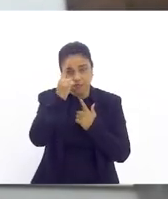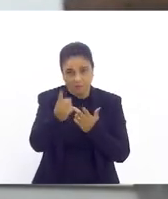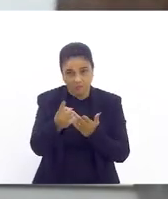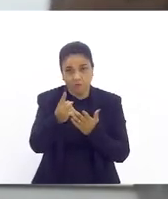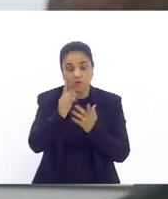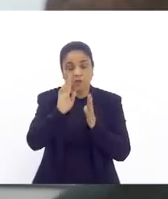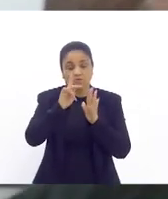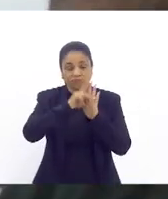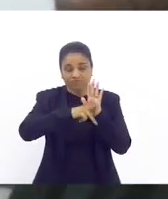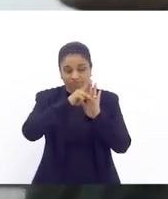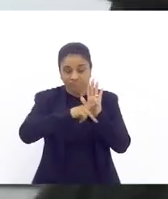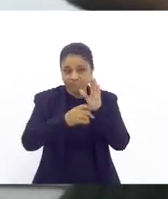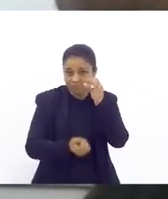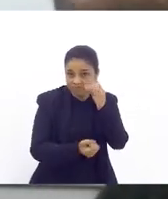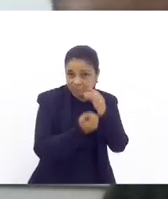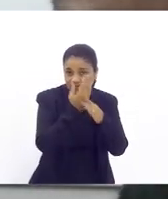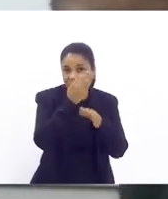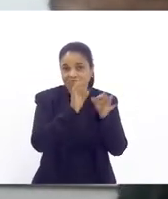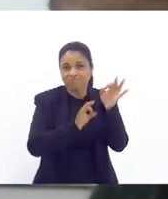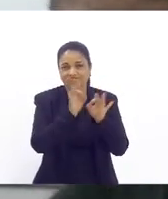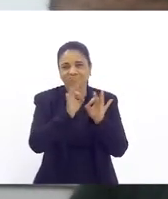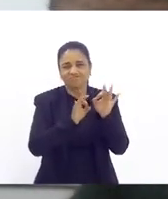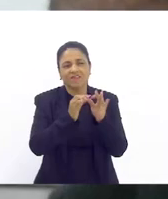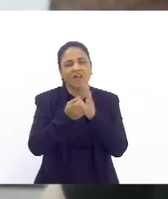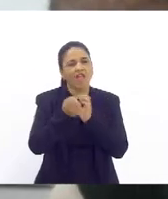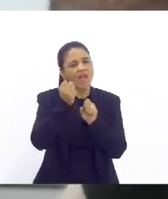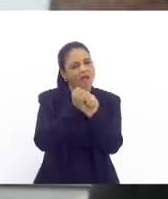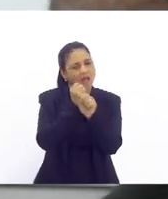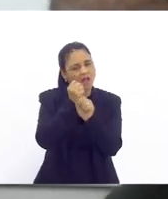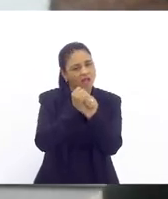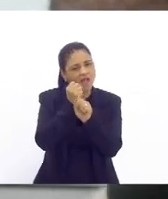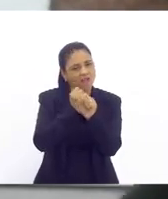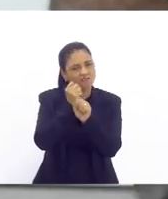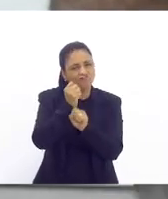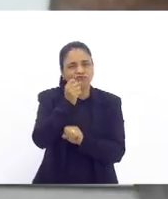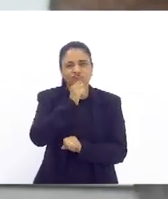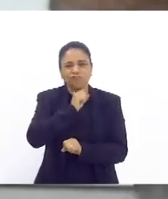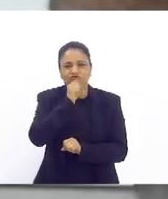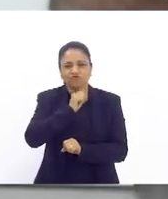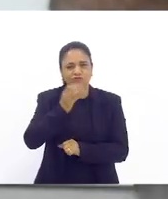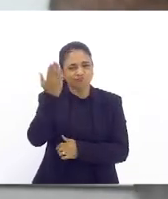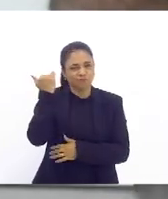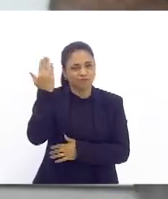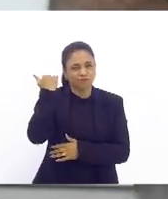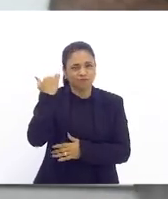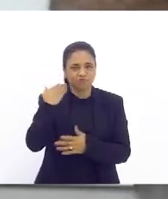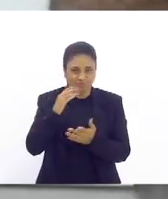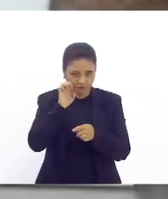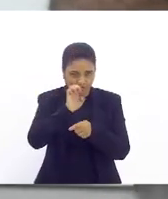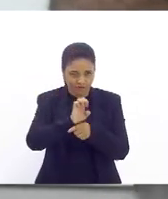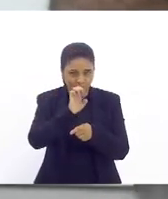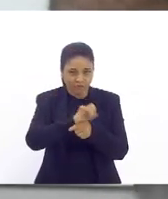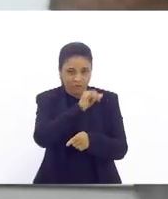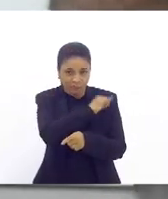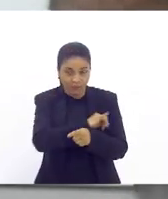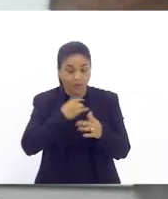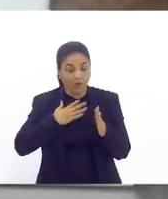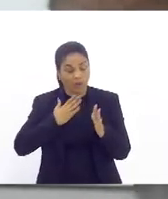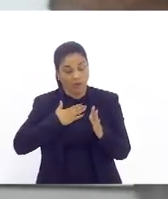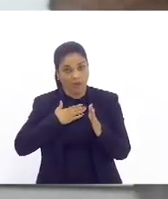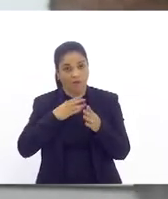Estadual de Educação ela é uma dívida muito antiga com a educação do nosso Estado né E nós enquanto sindicato